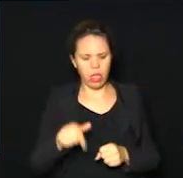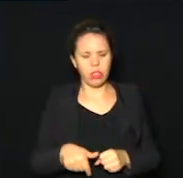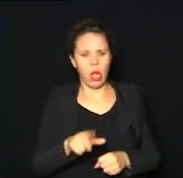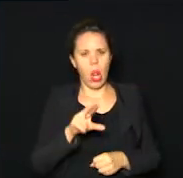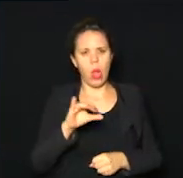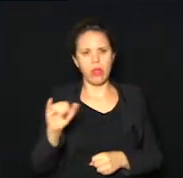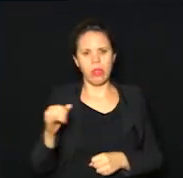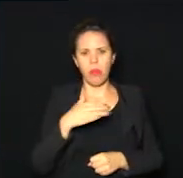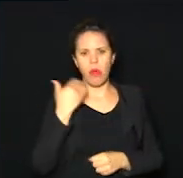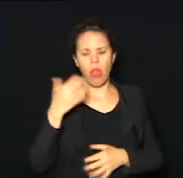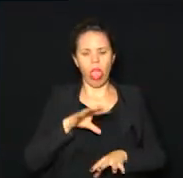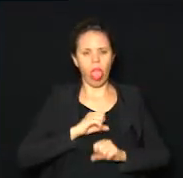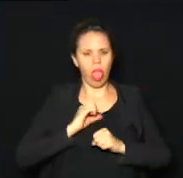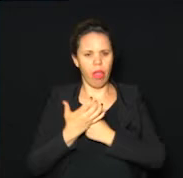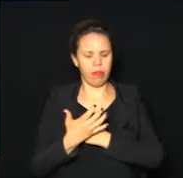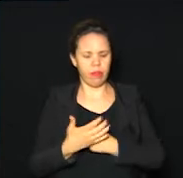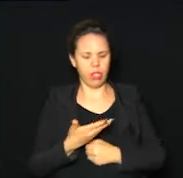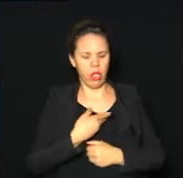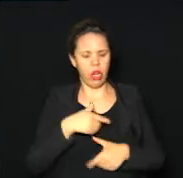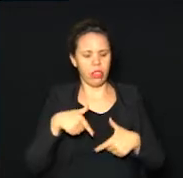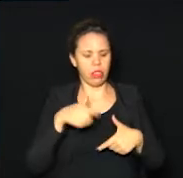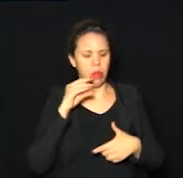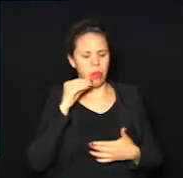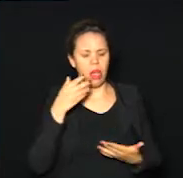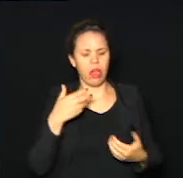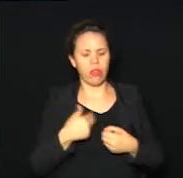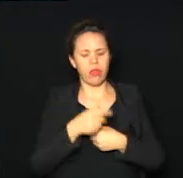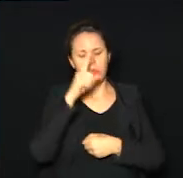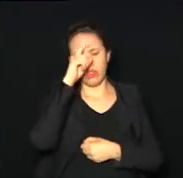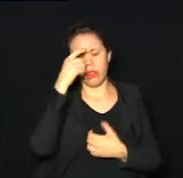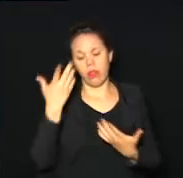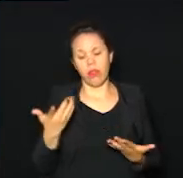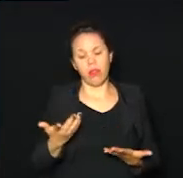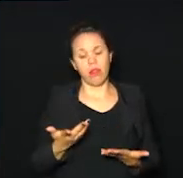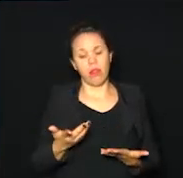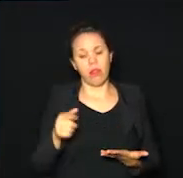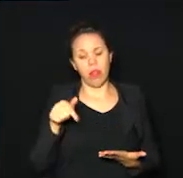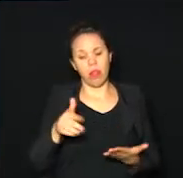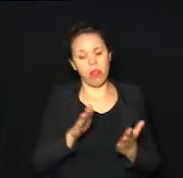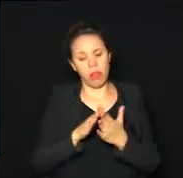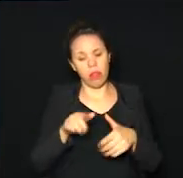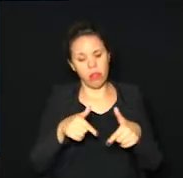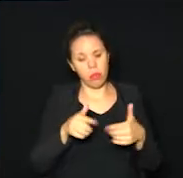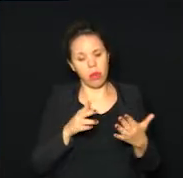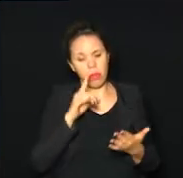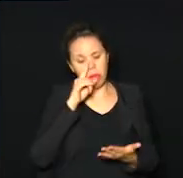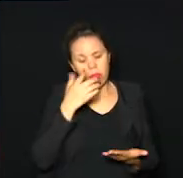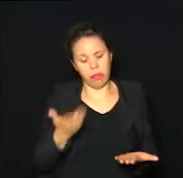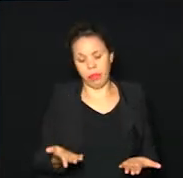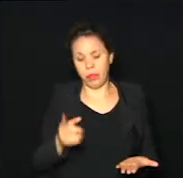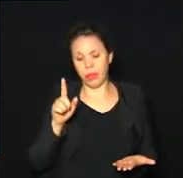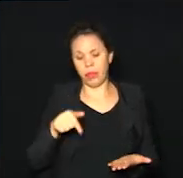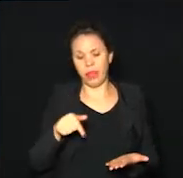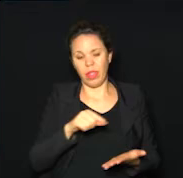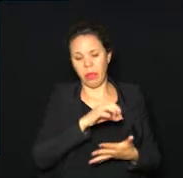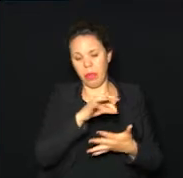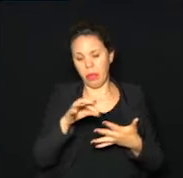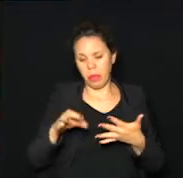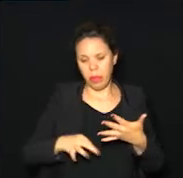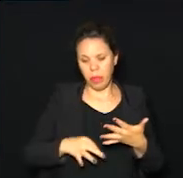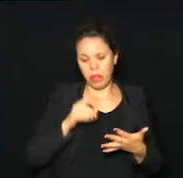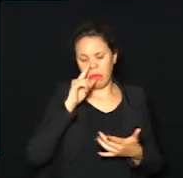que morreu contaminada por Covid-19, né? E que está na ponta do processo. Então, essa realidade